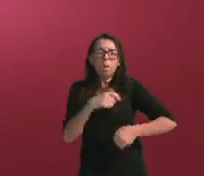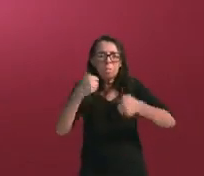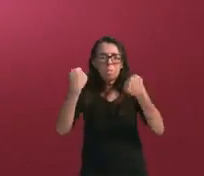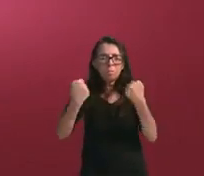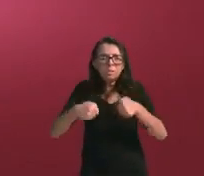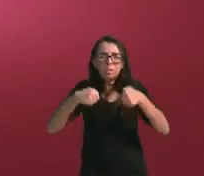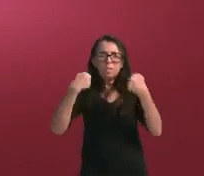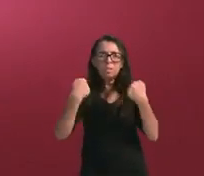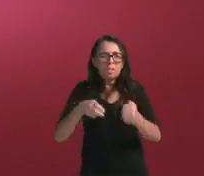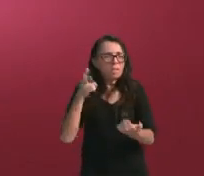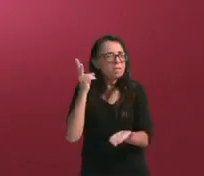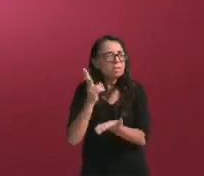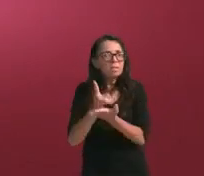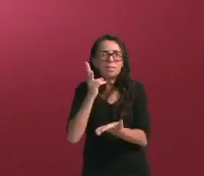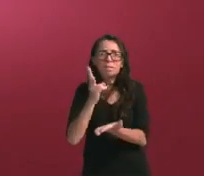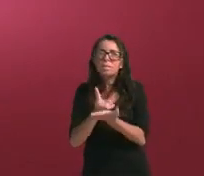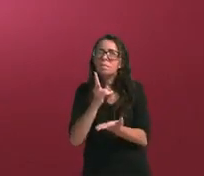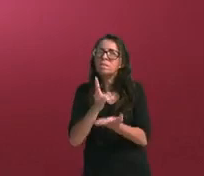vontade, bem dito.